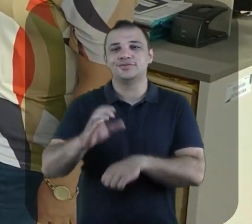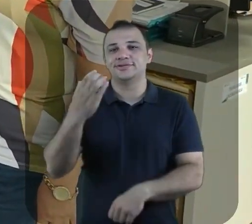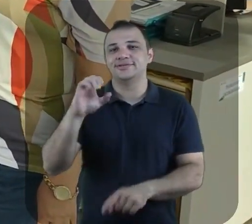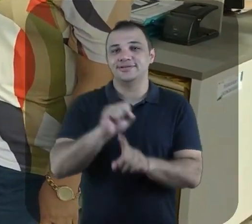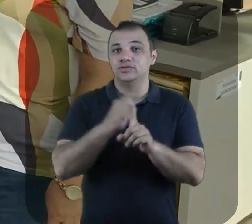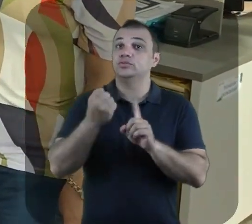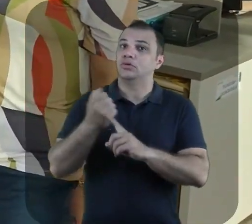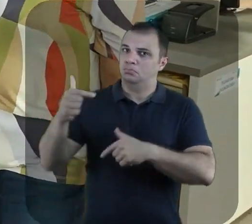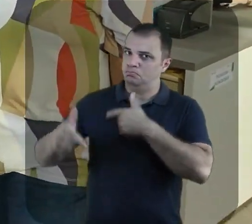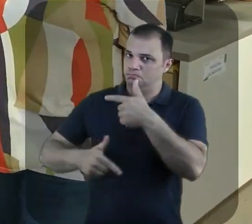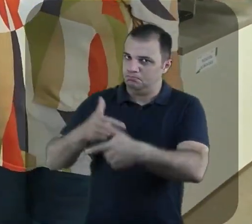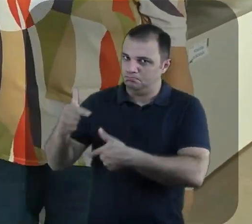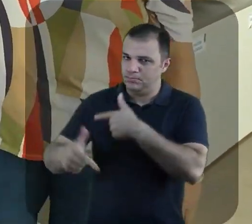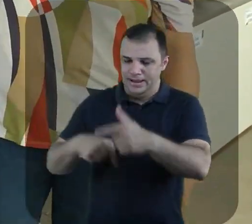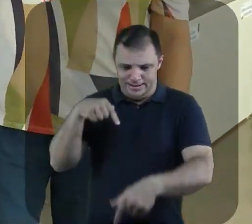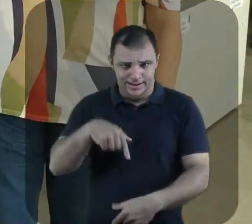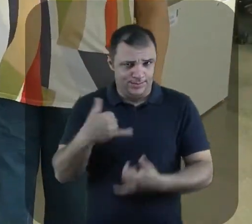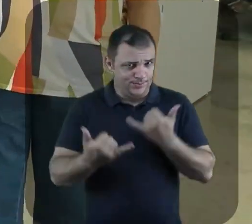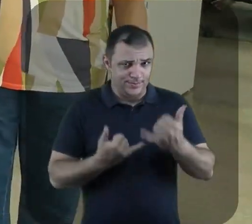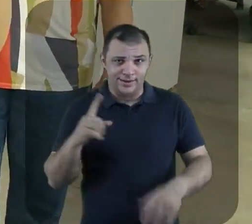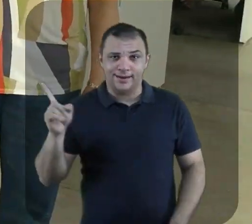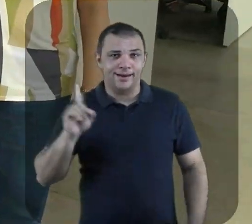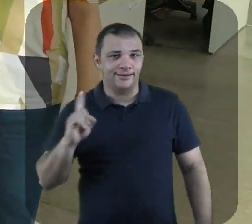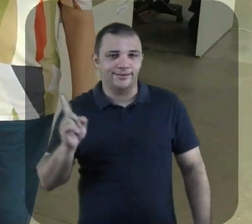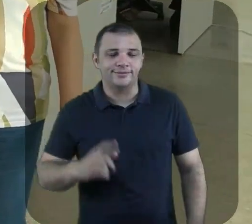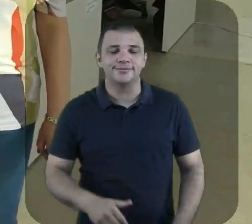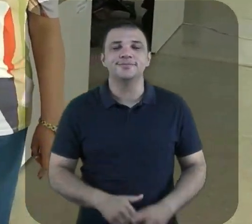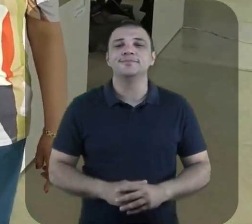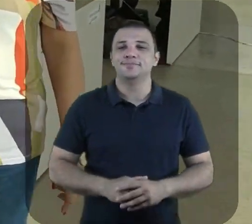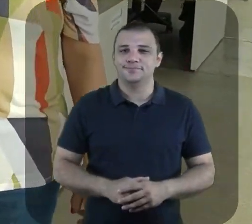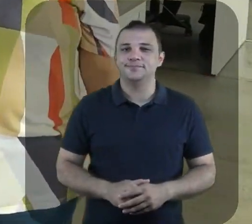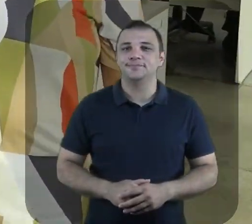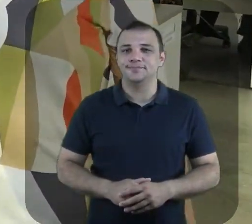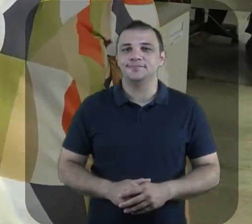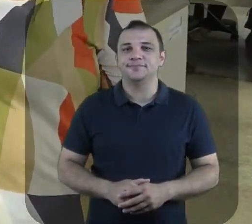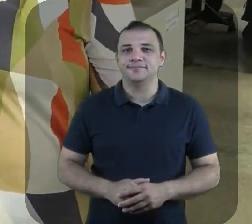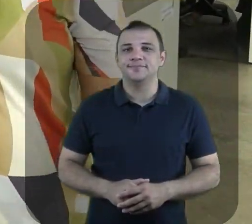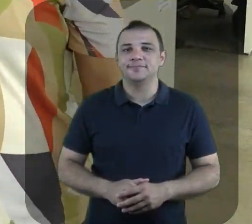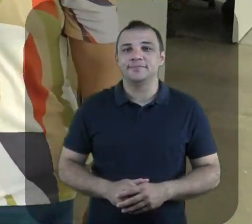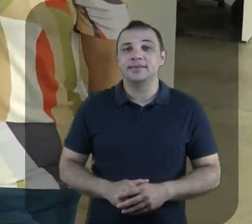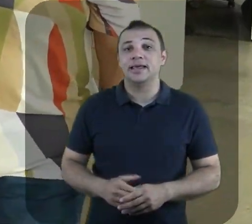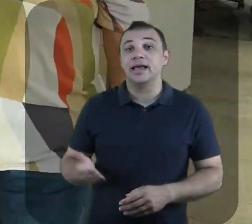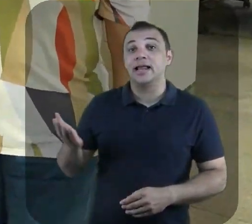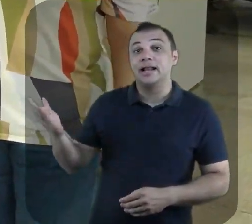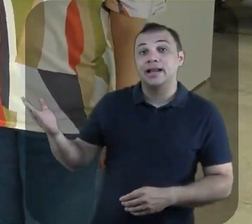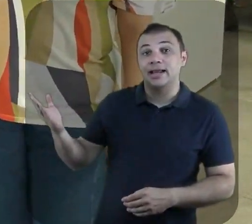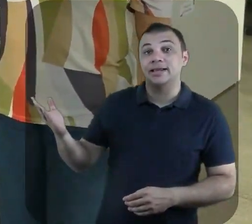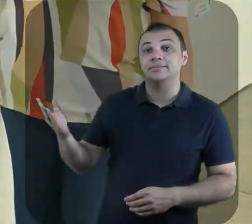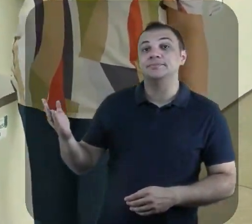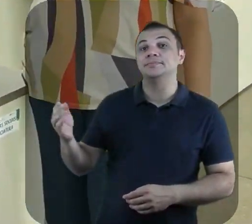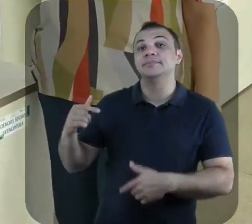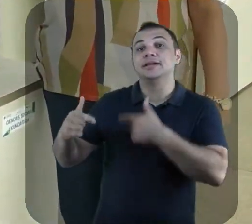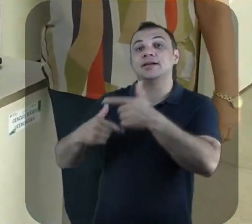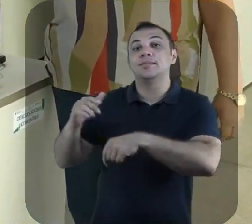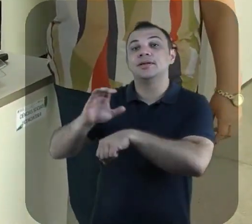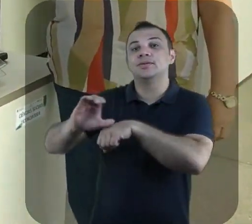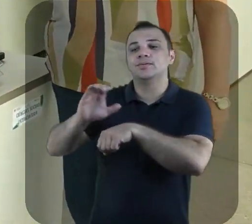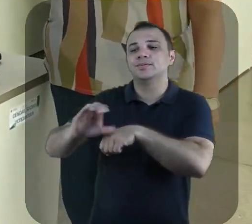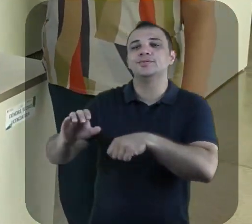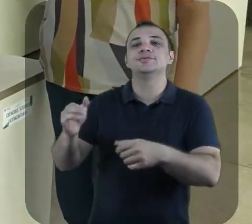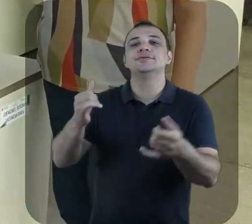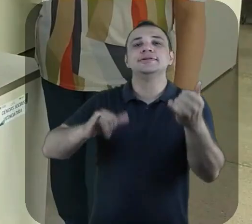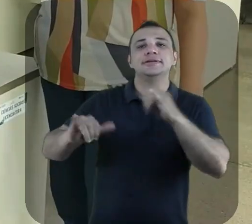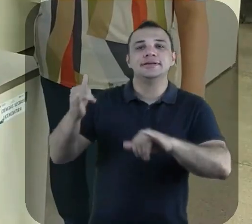Ciências Sociais, trabalhando. Aqui se trabalha, não se brinca. Gabriel, do curso de